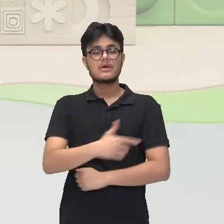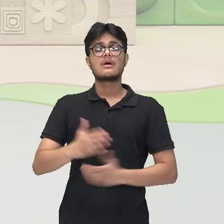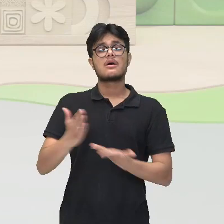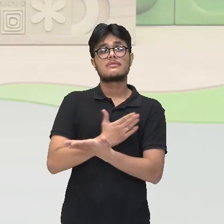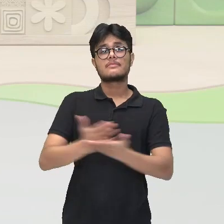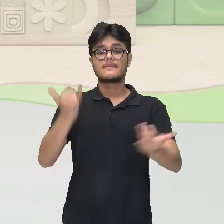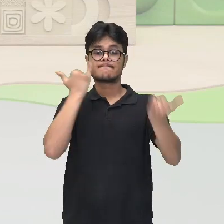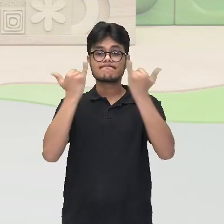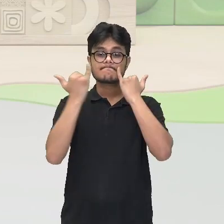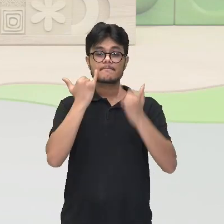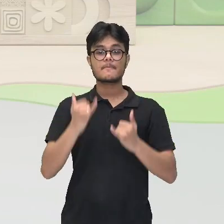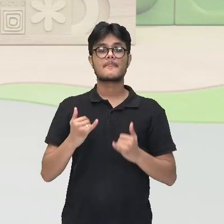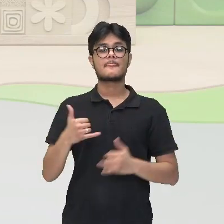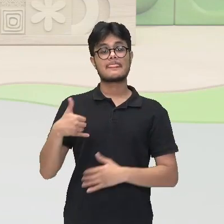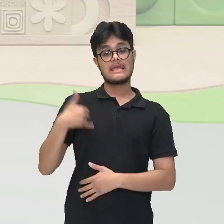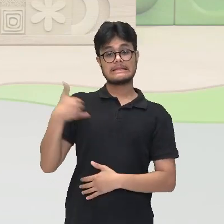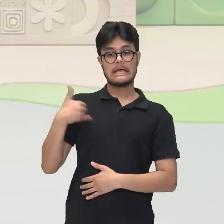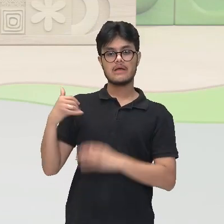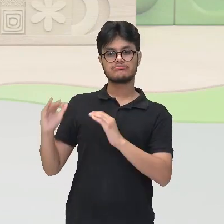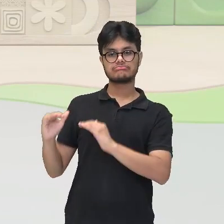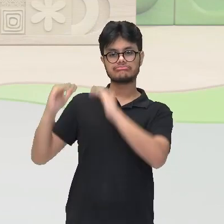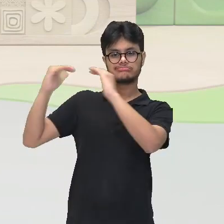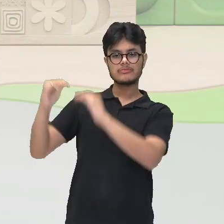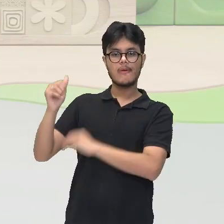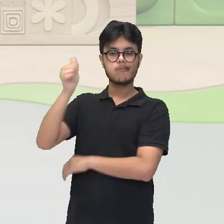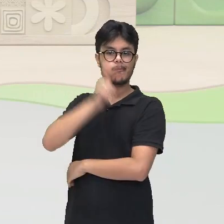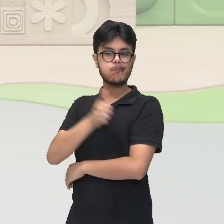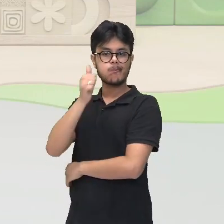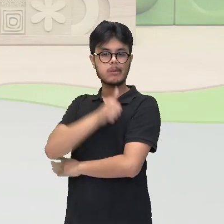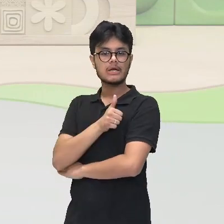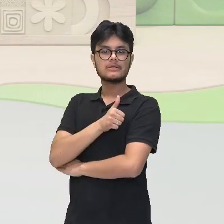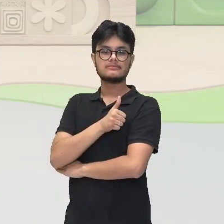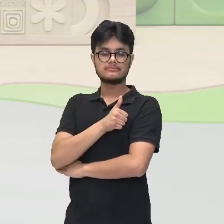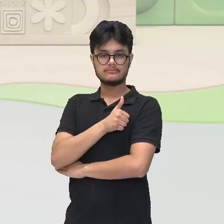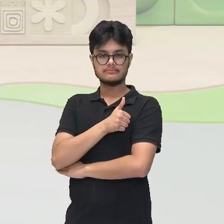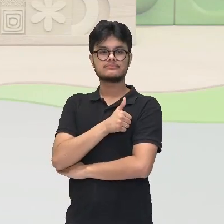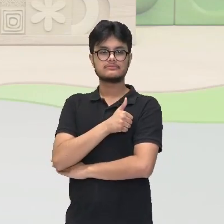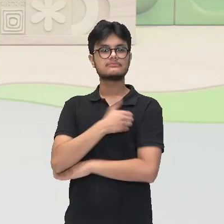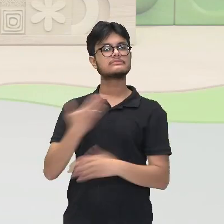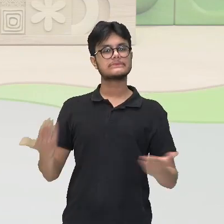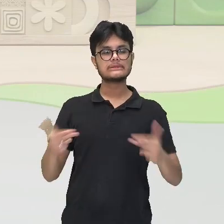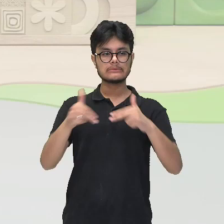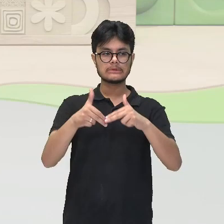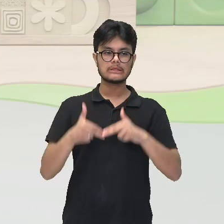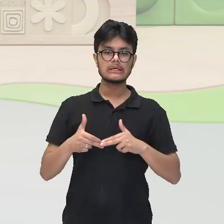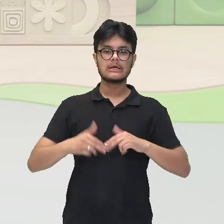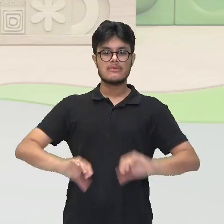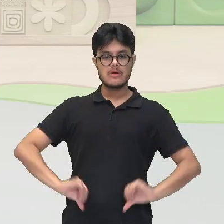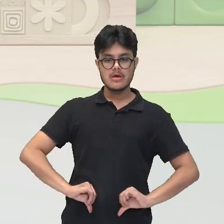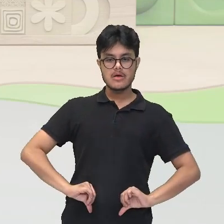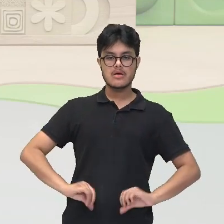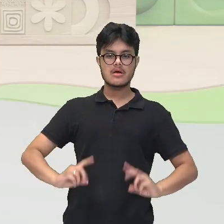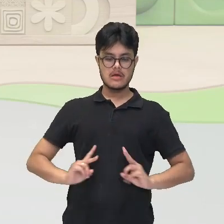um aumento na idade das meninas por ser o câncer de colo de